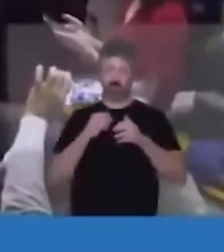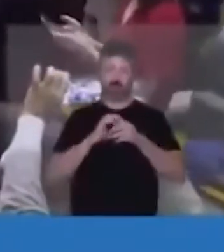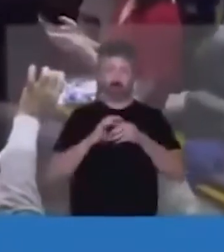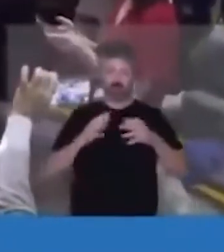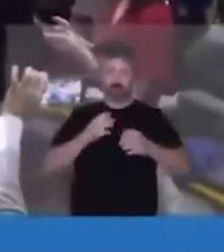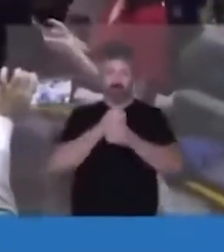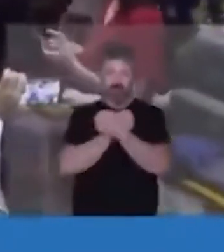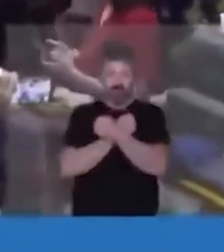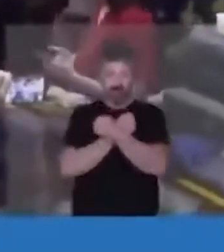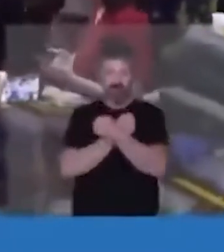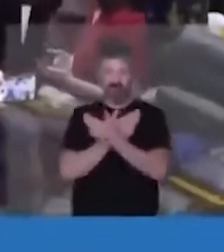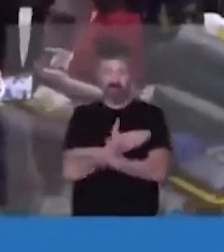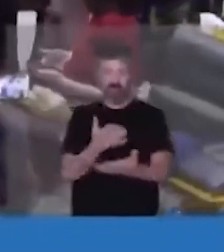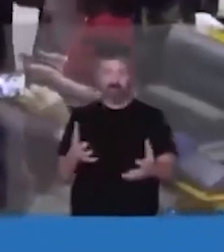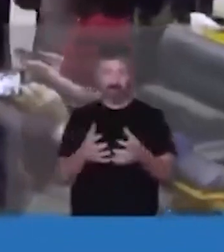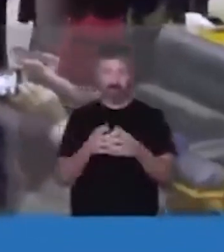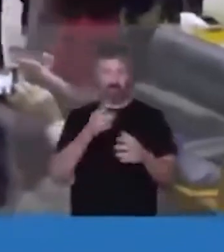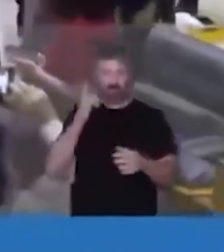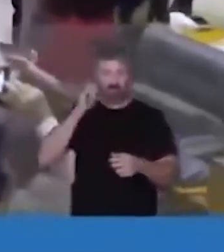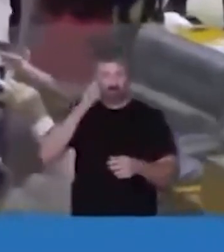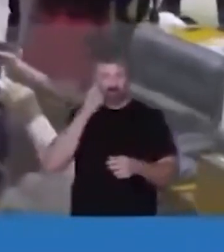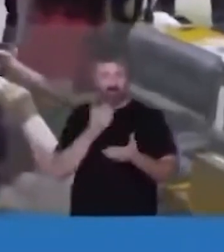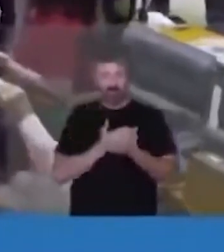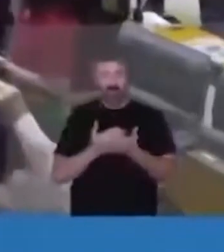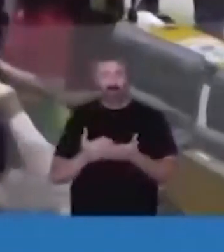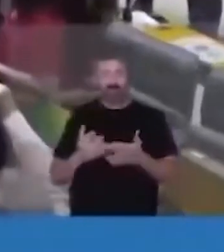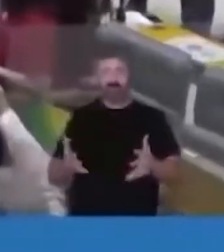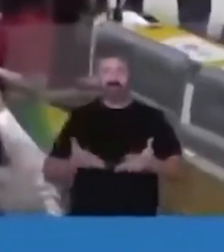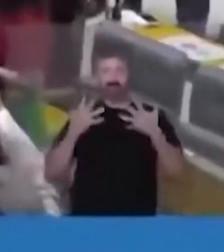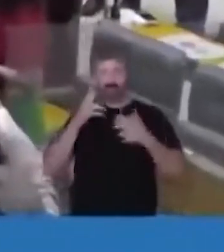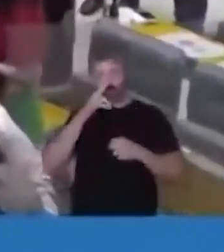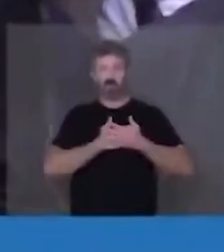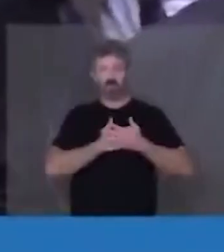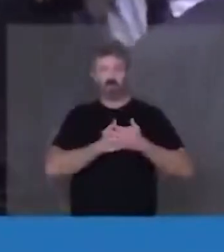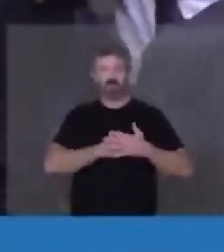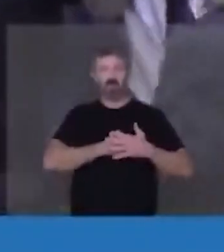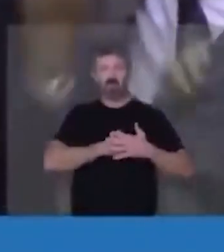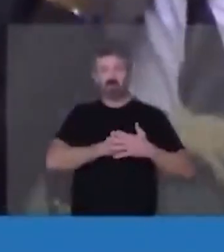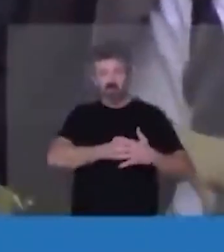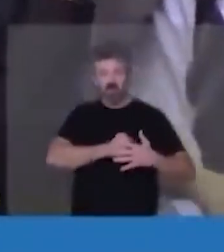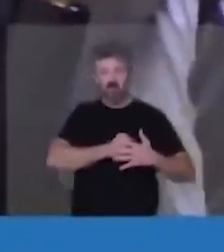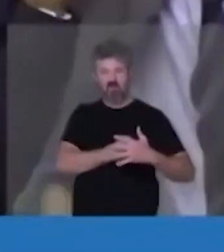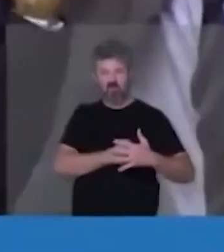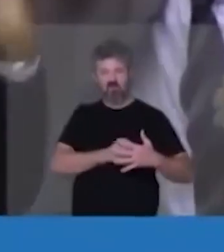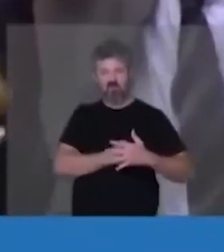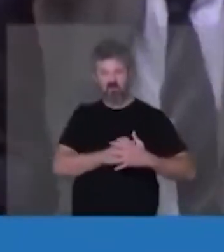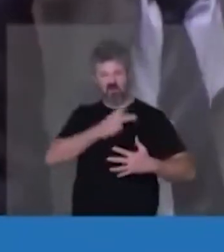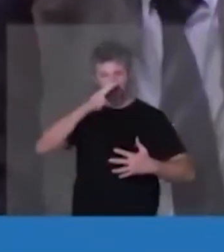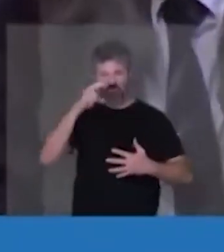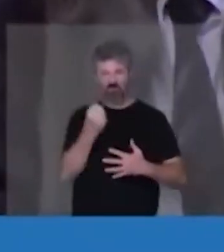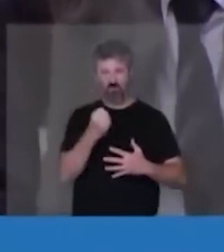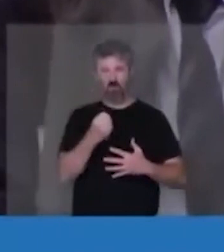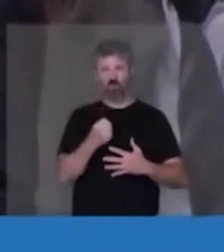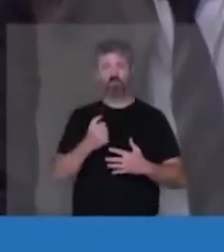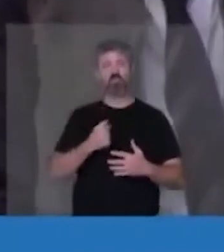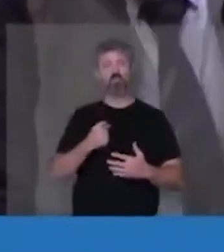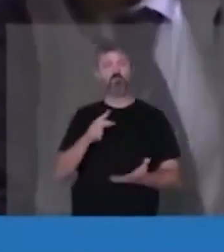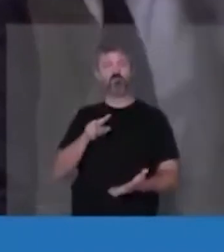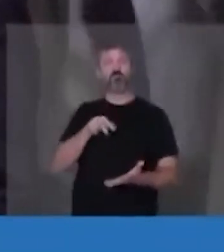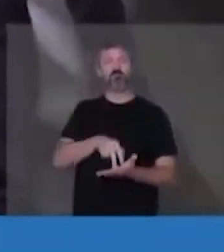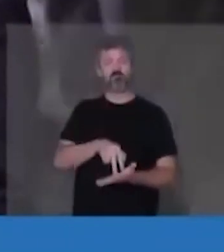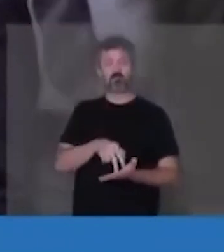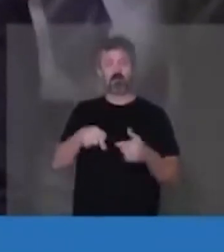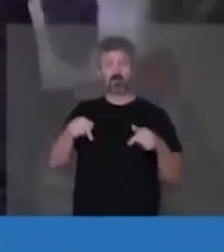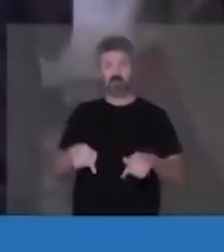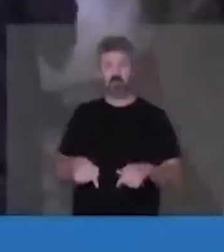casa, Arthur Lira, colocasse o projeto em votação. Em 2011, o Congresso aprovou uma lei que instituiu o Dia